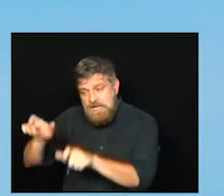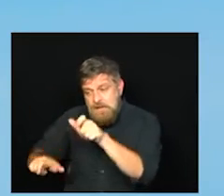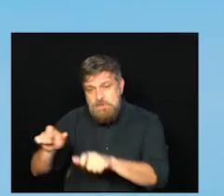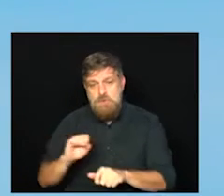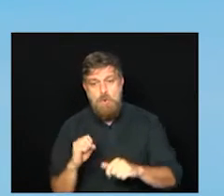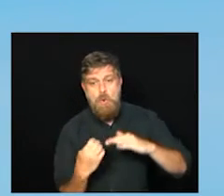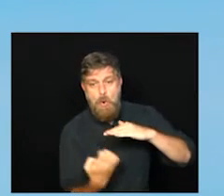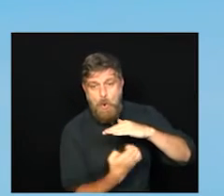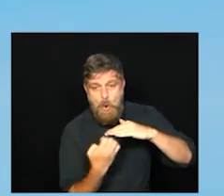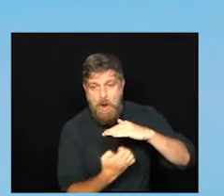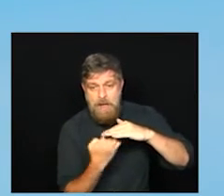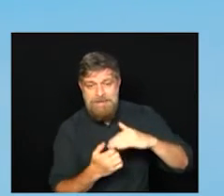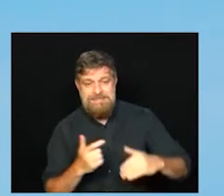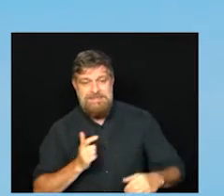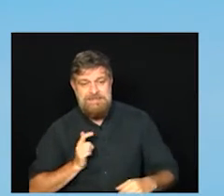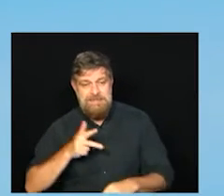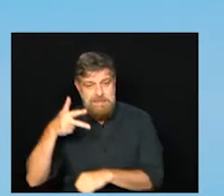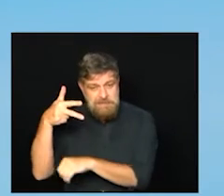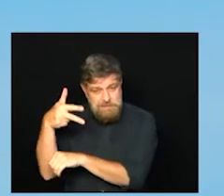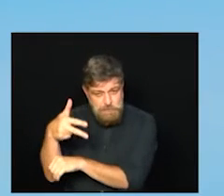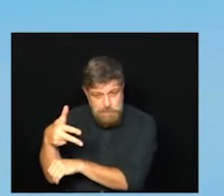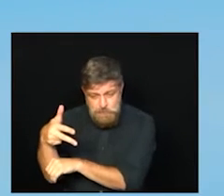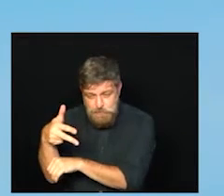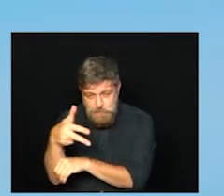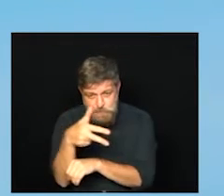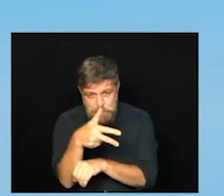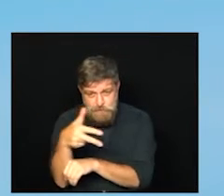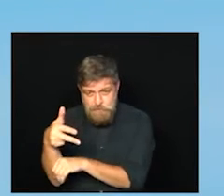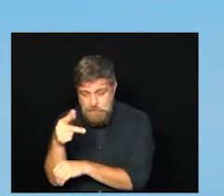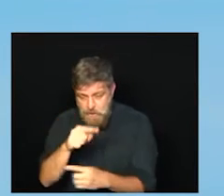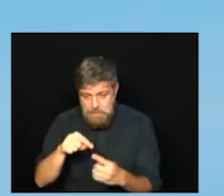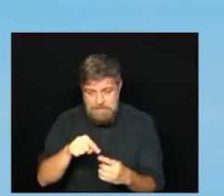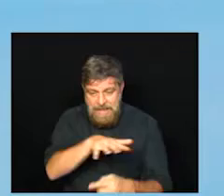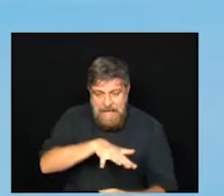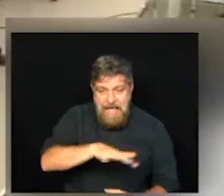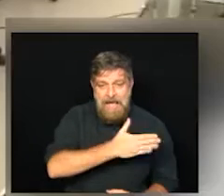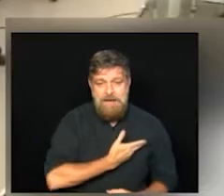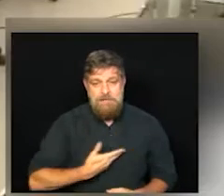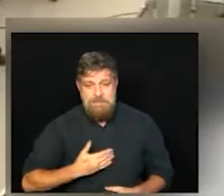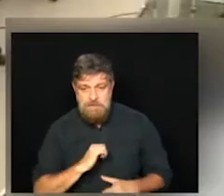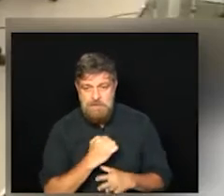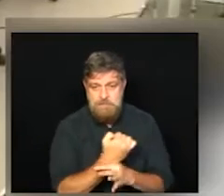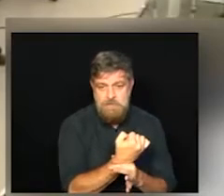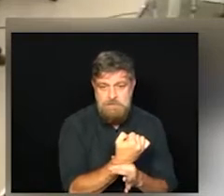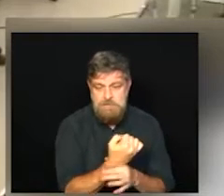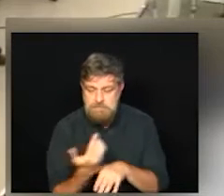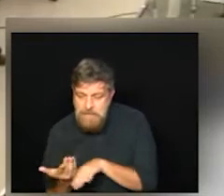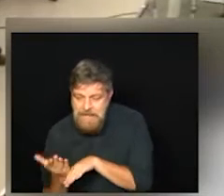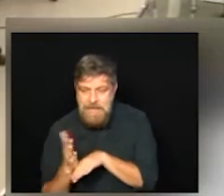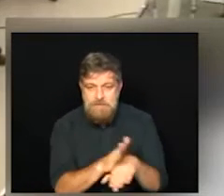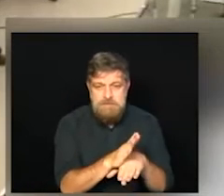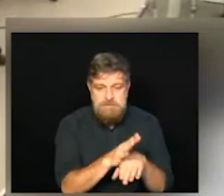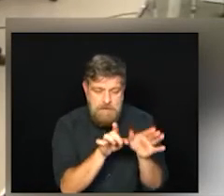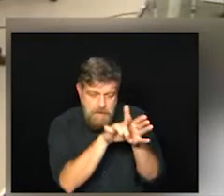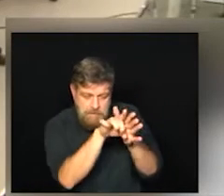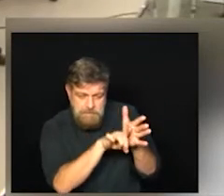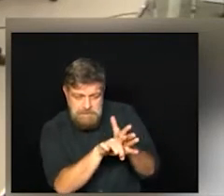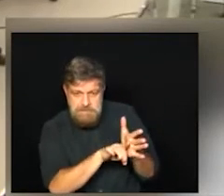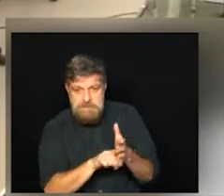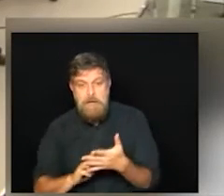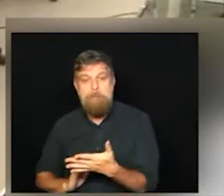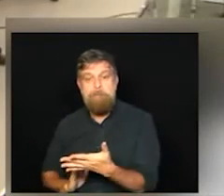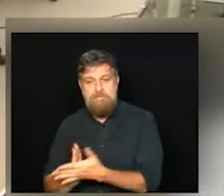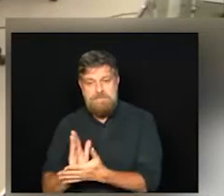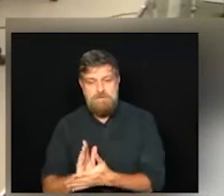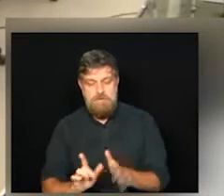às empresas disponibilizarem suas câmeras para os órgãos de segurança, a fim de auxiliar em investigações, foi aprovado